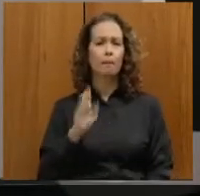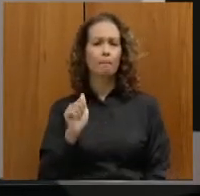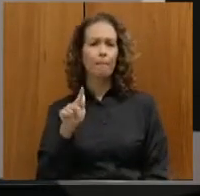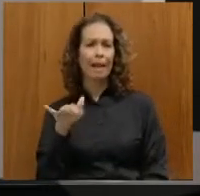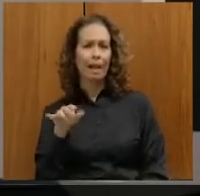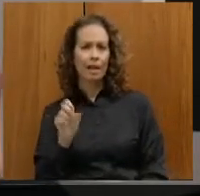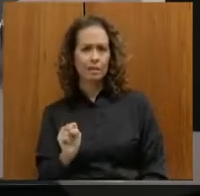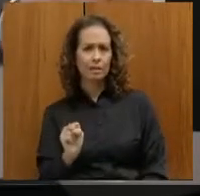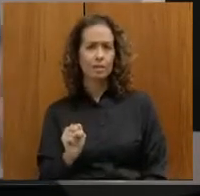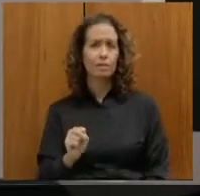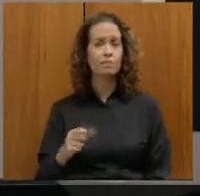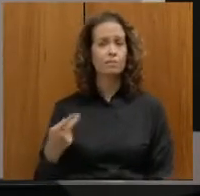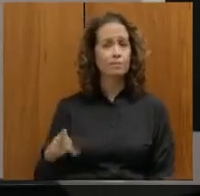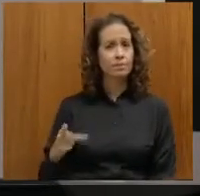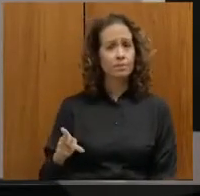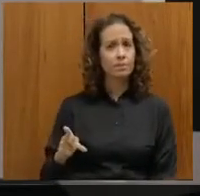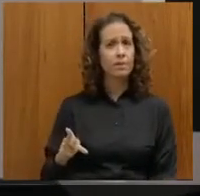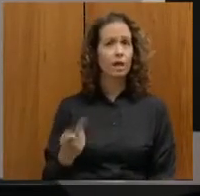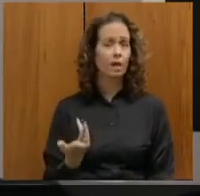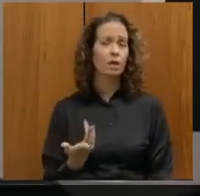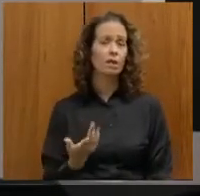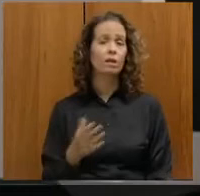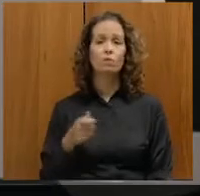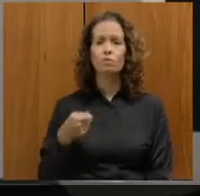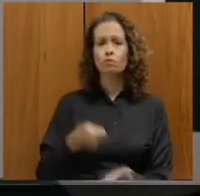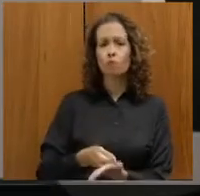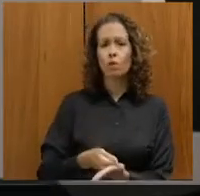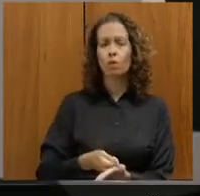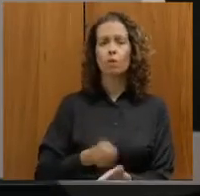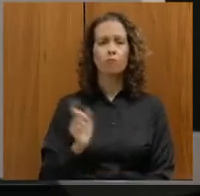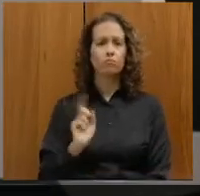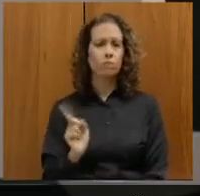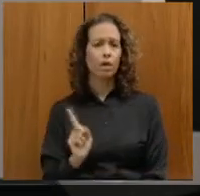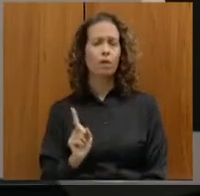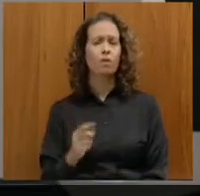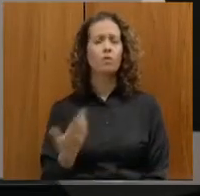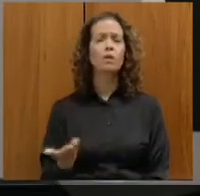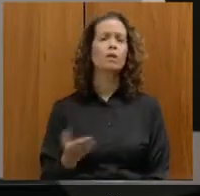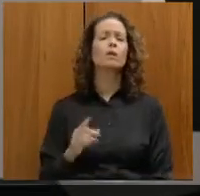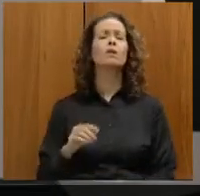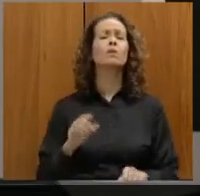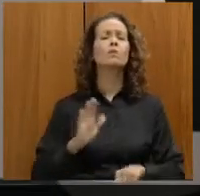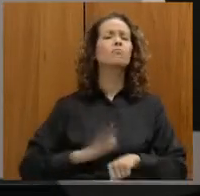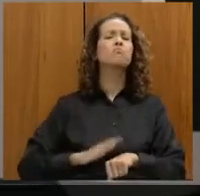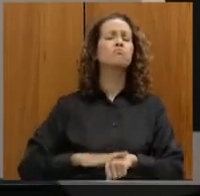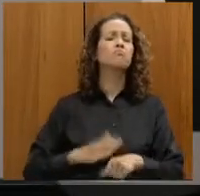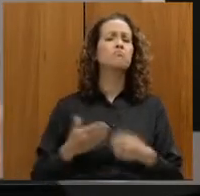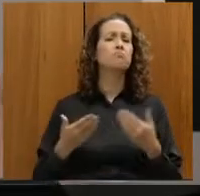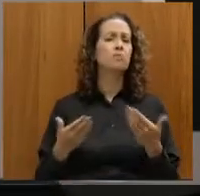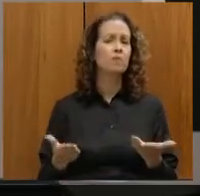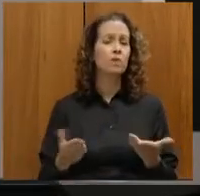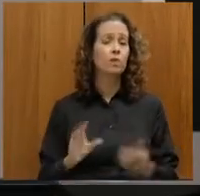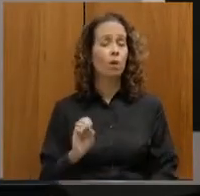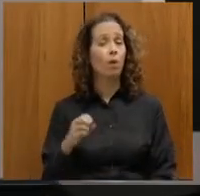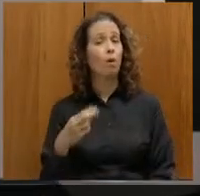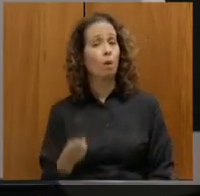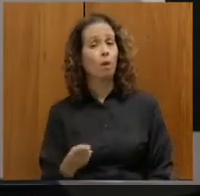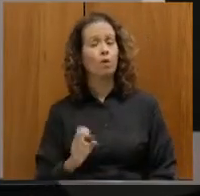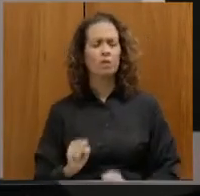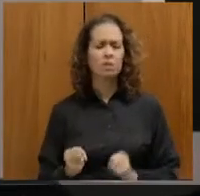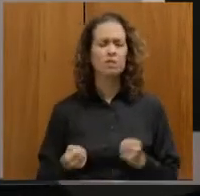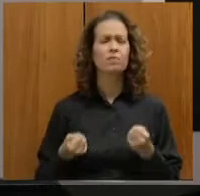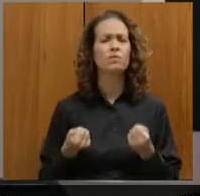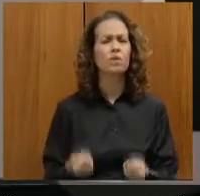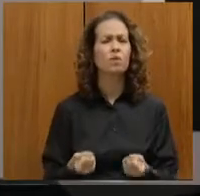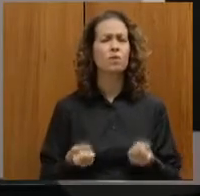aprovada por esta casa e pessoa esteve aqui audiência pública Qual foi a providência efetiva o senhor tomou porque se eu disse e se